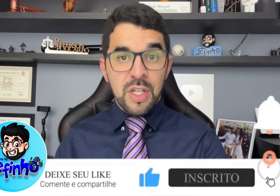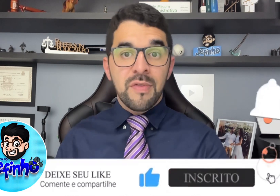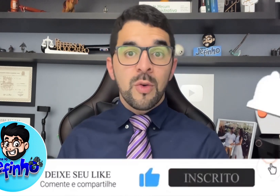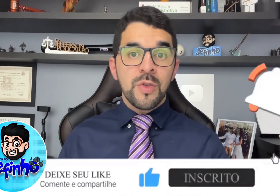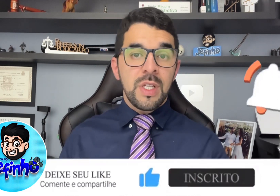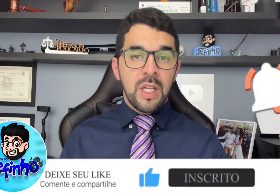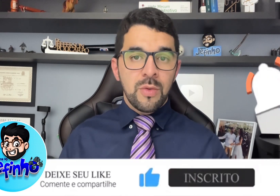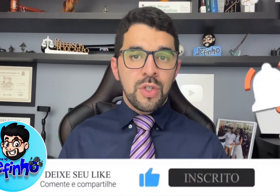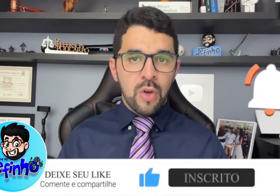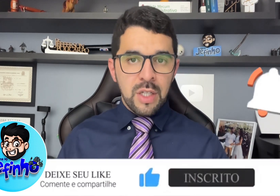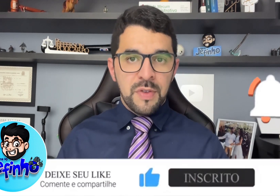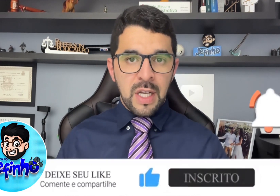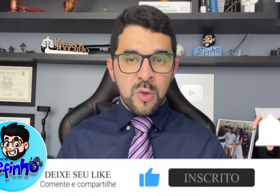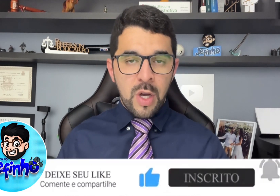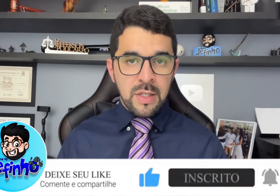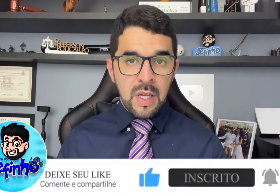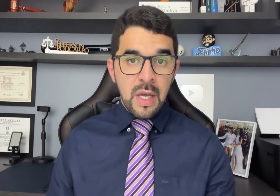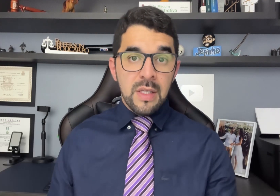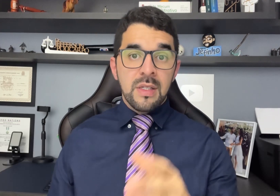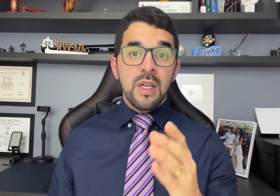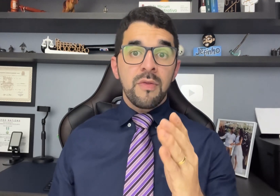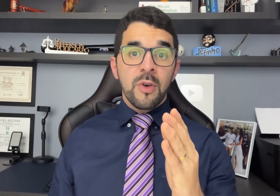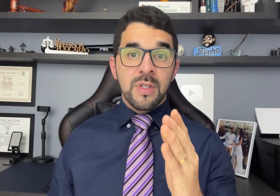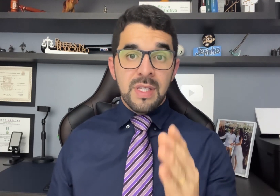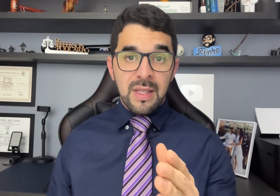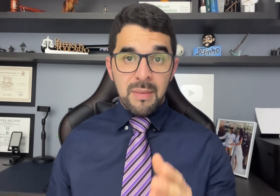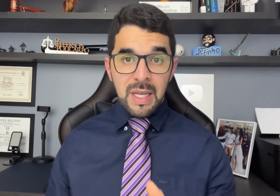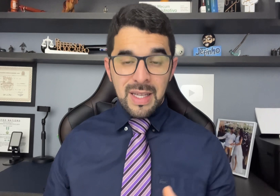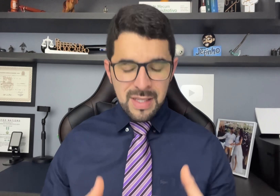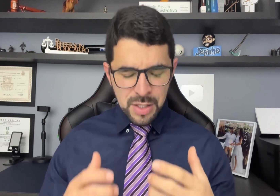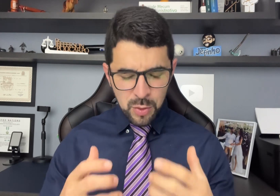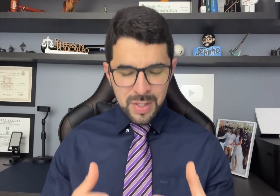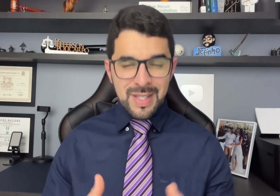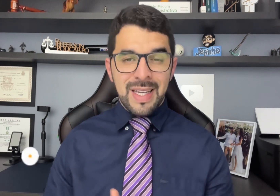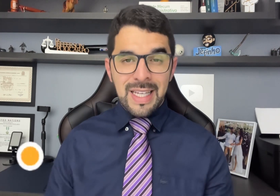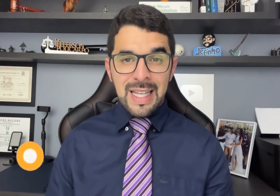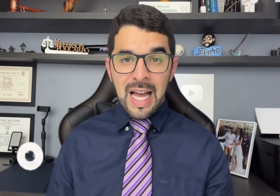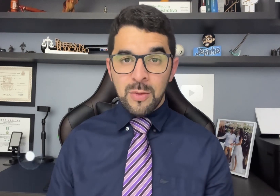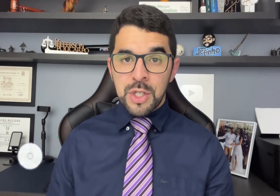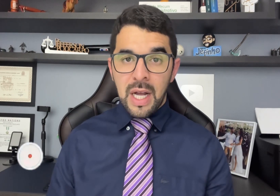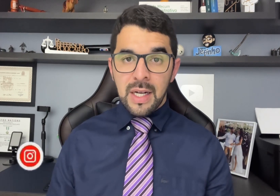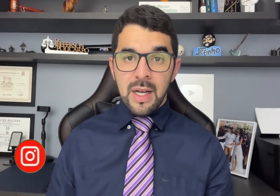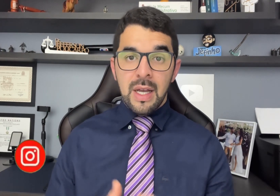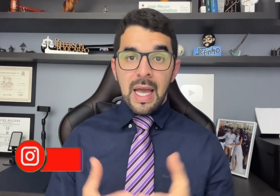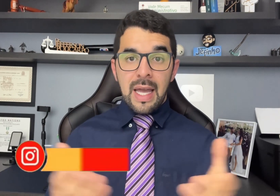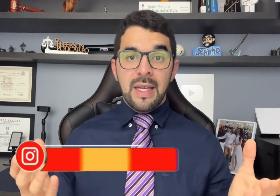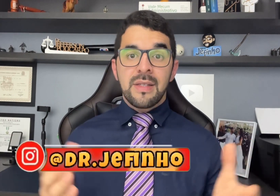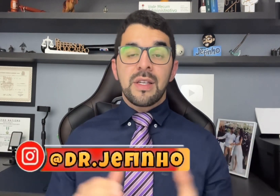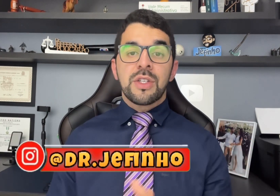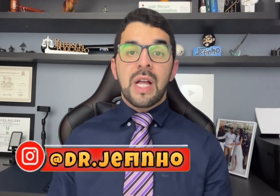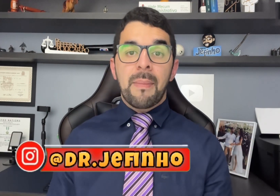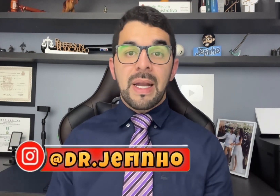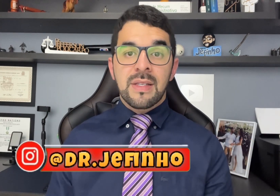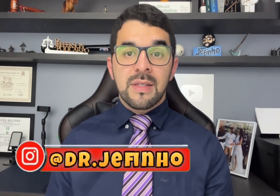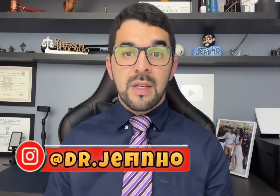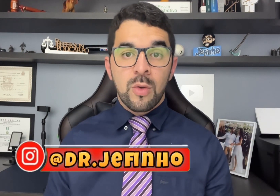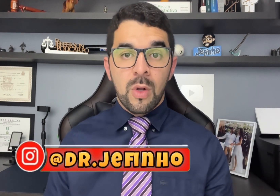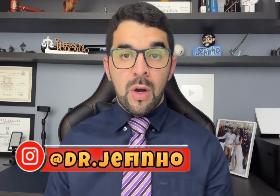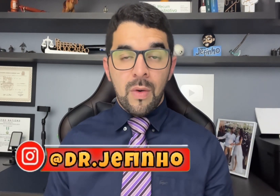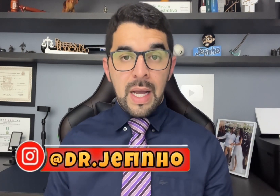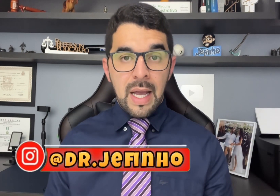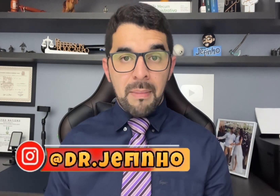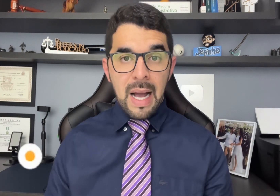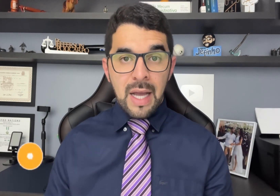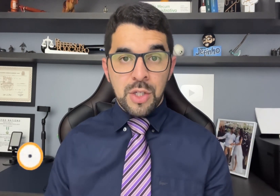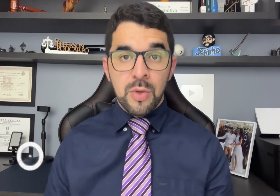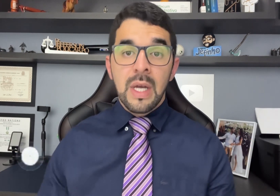e ativa o sininho de notificações. Se você também deseja nos seguir lá no Instagram, é esse que está aparecendo